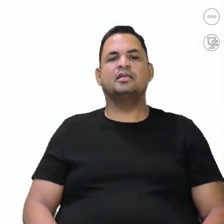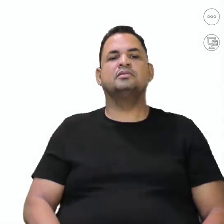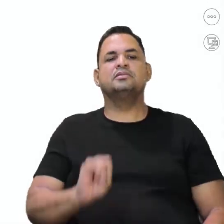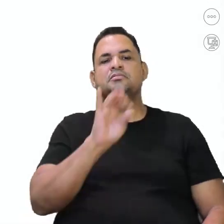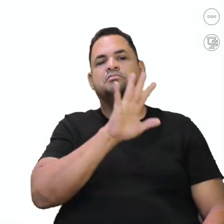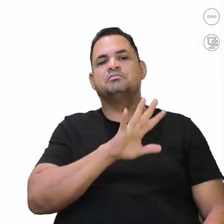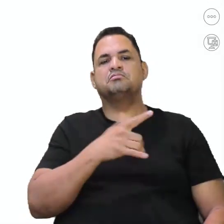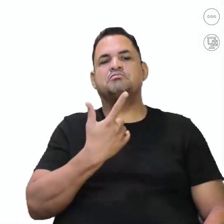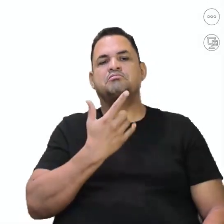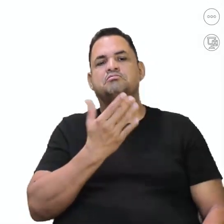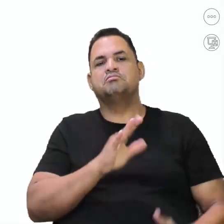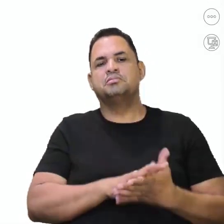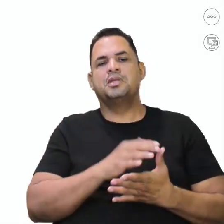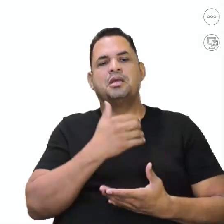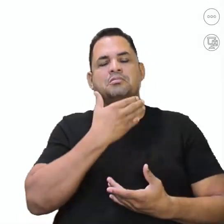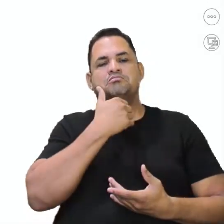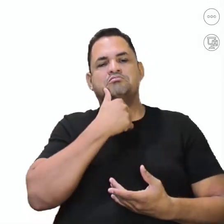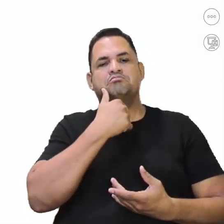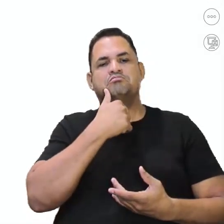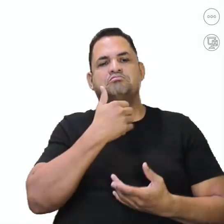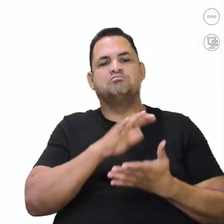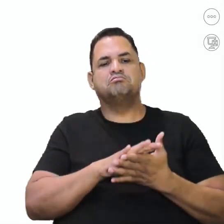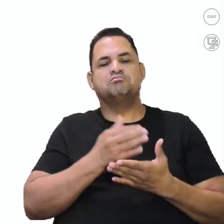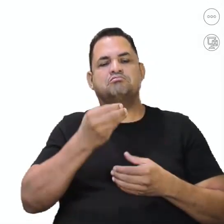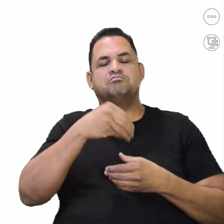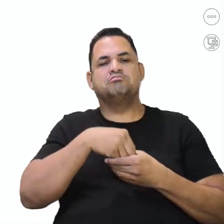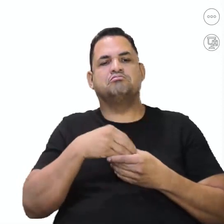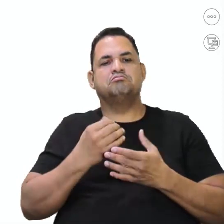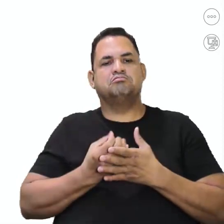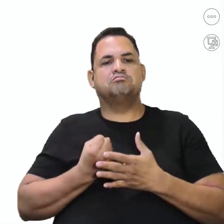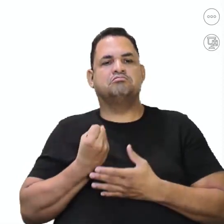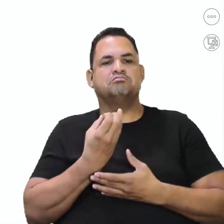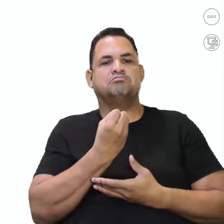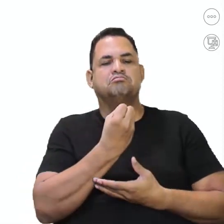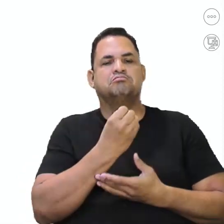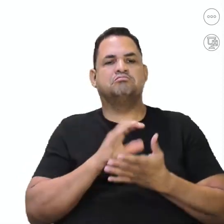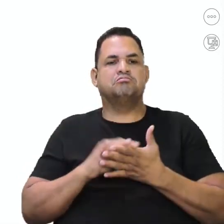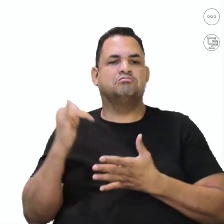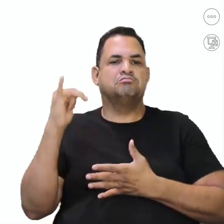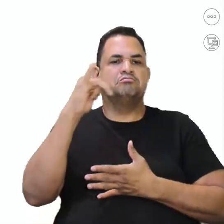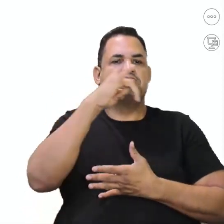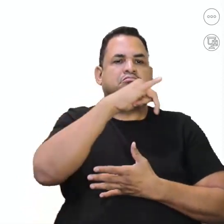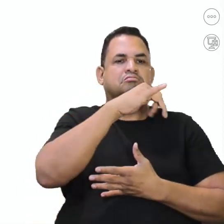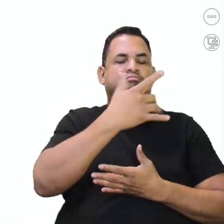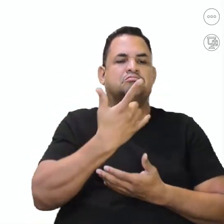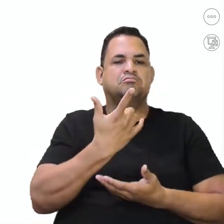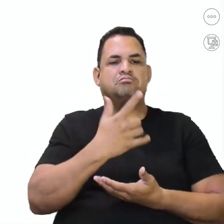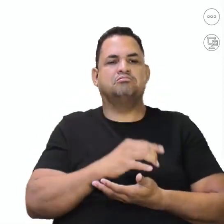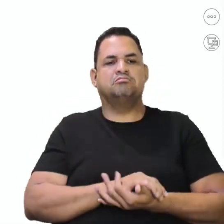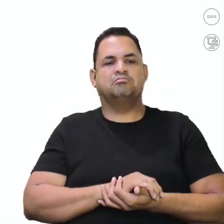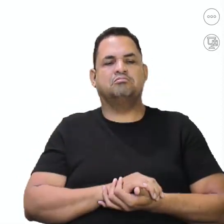nossa atenção. Você vê que é uma mulher dentro de um avião. Logo depois você tem a questão